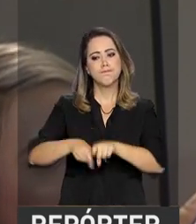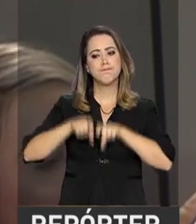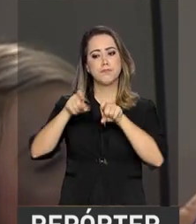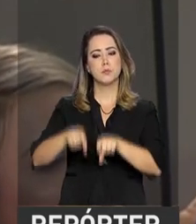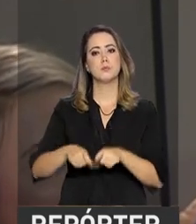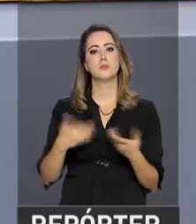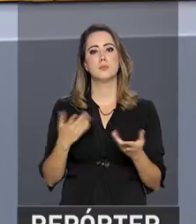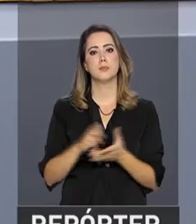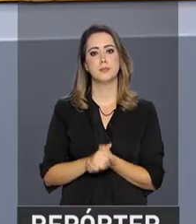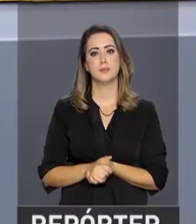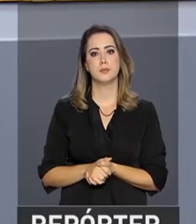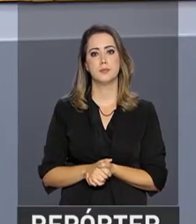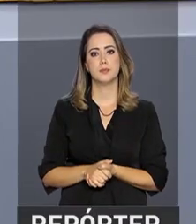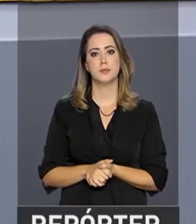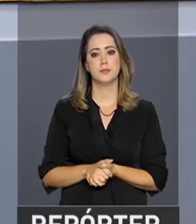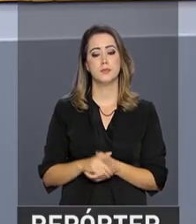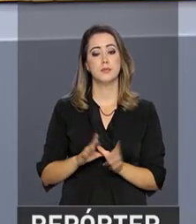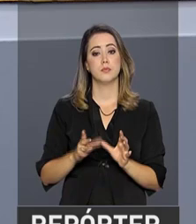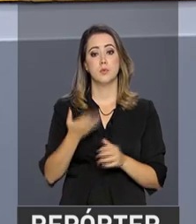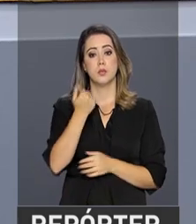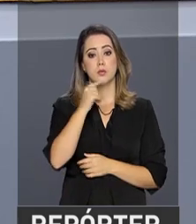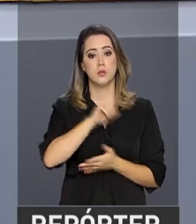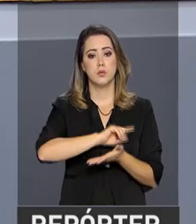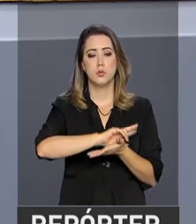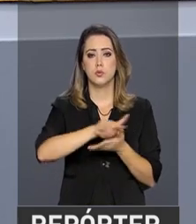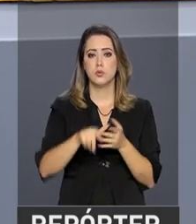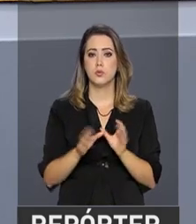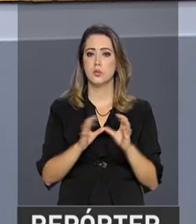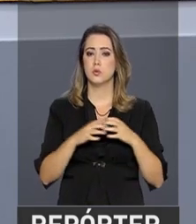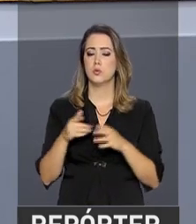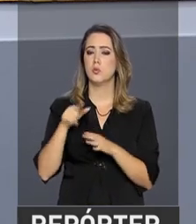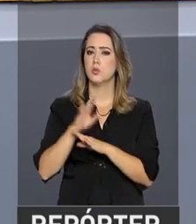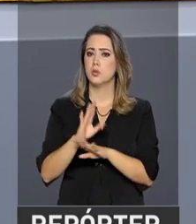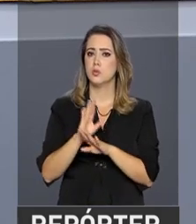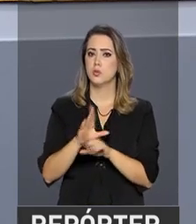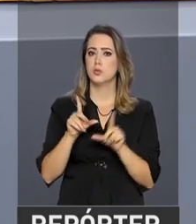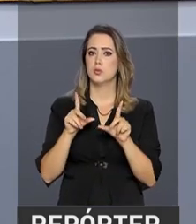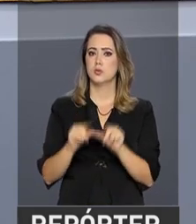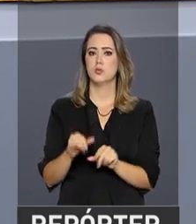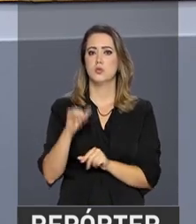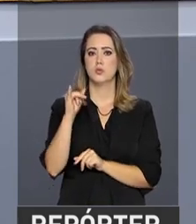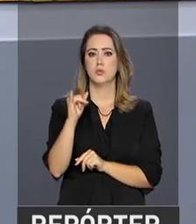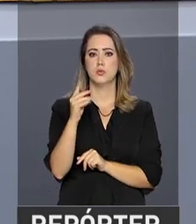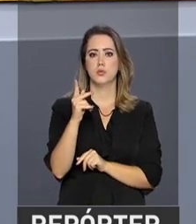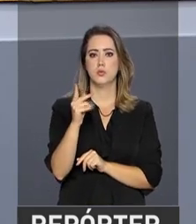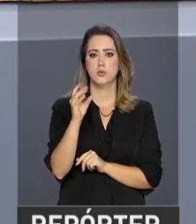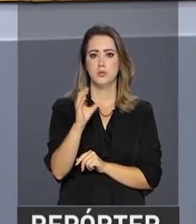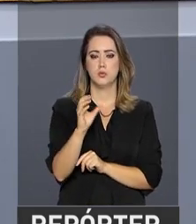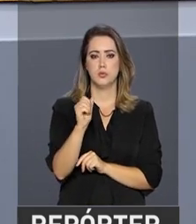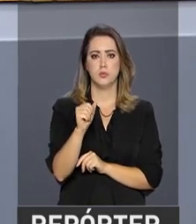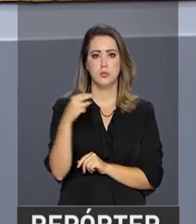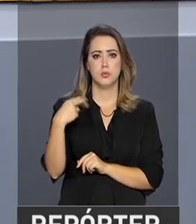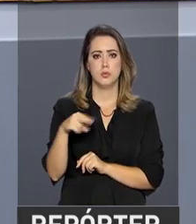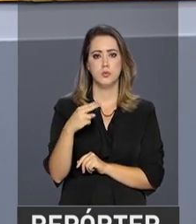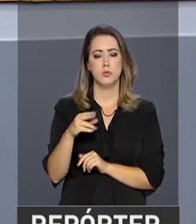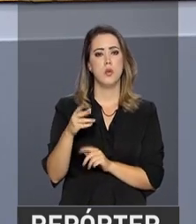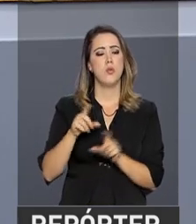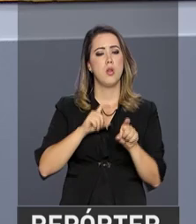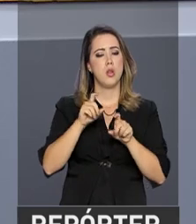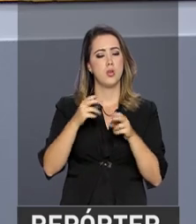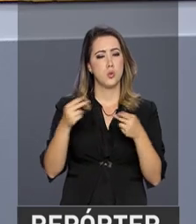doações é e além dos alimentos outros setores que contribuíram para diminuir o ipc-a em novembro foram os